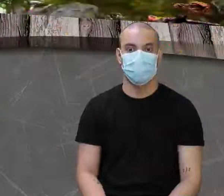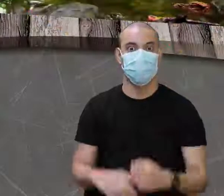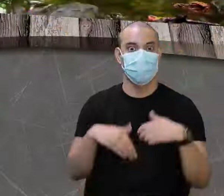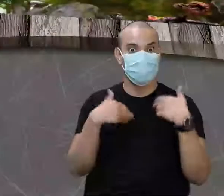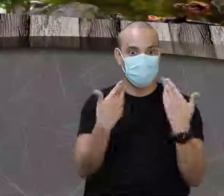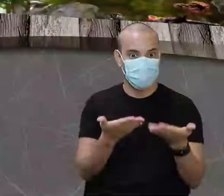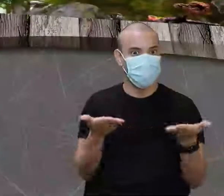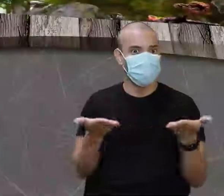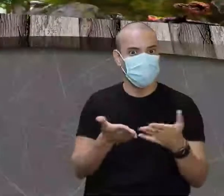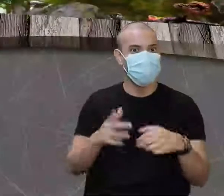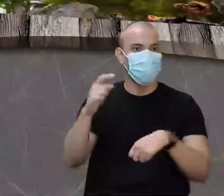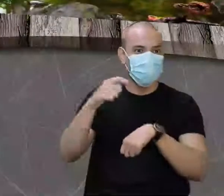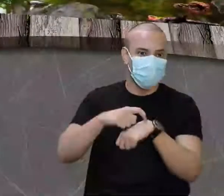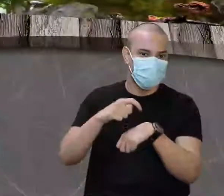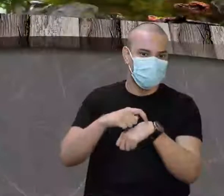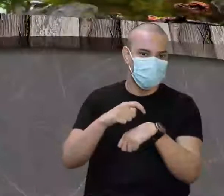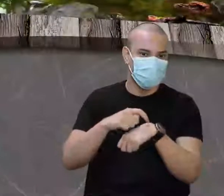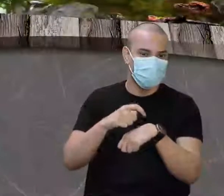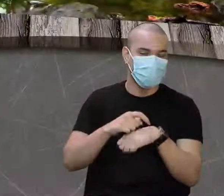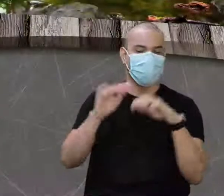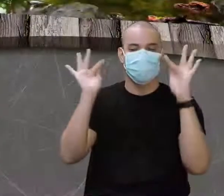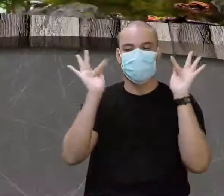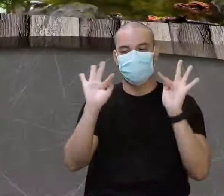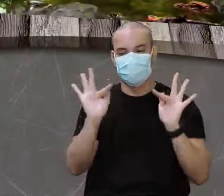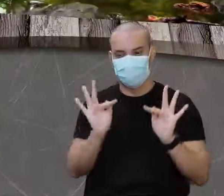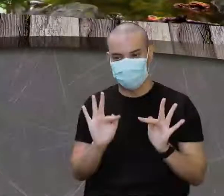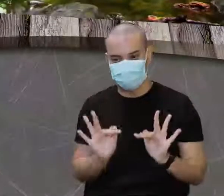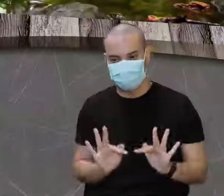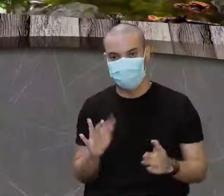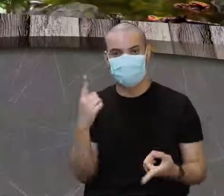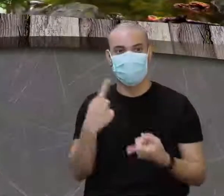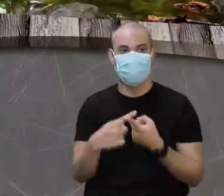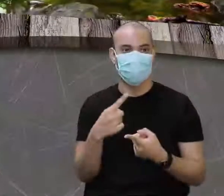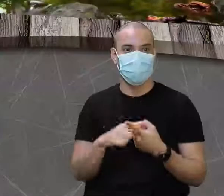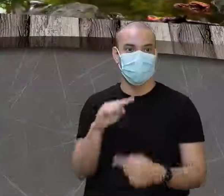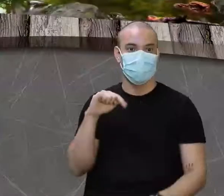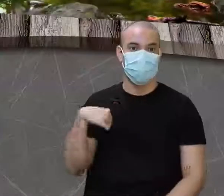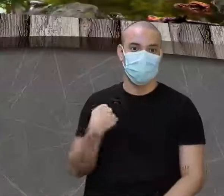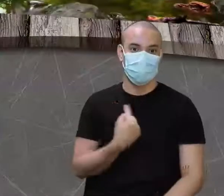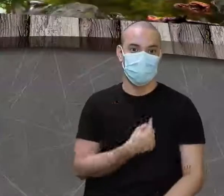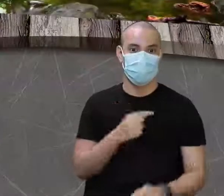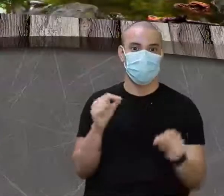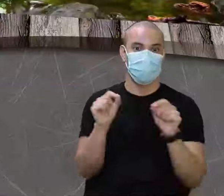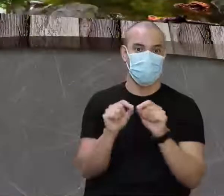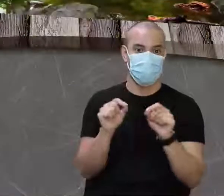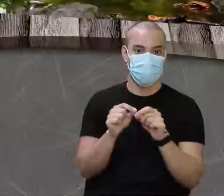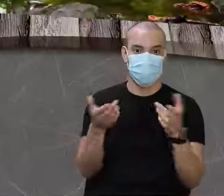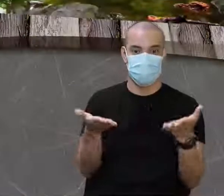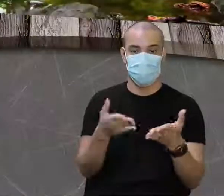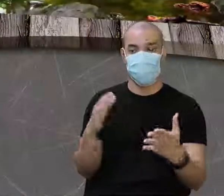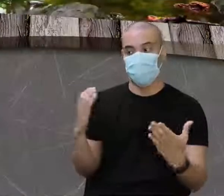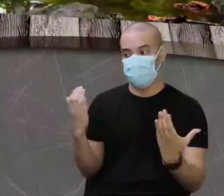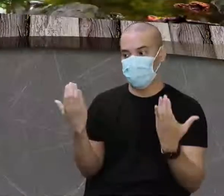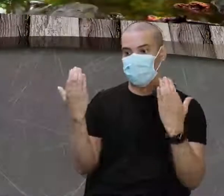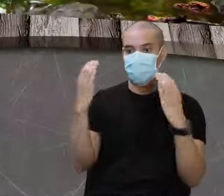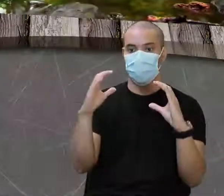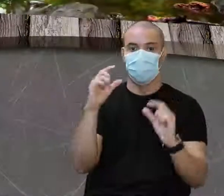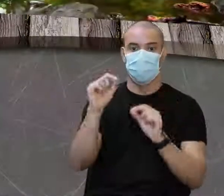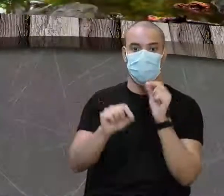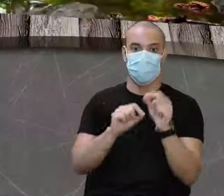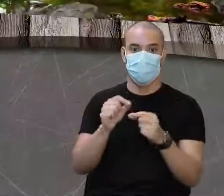E agora é esse momento, né? Feliz! Porque a gente vai tá colocando